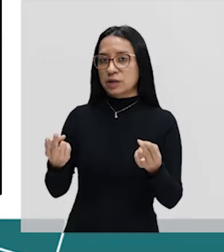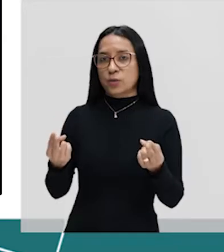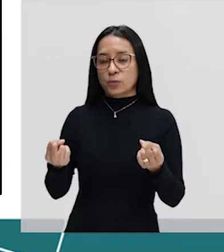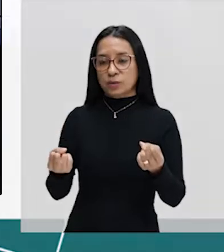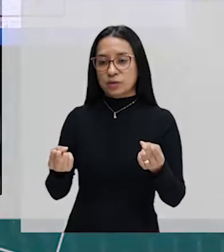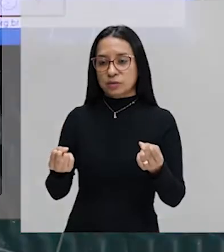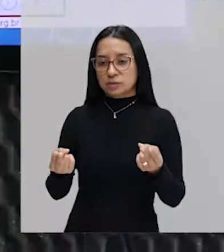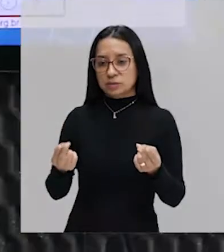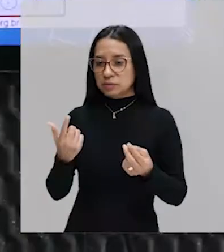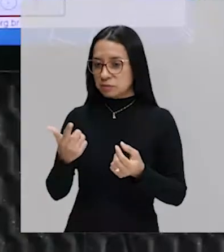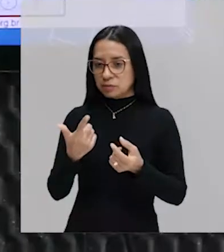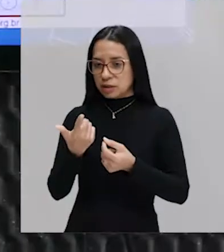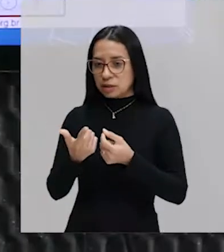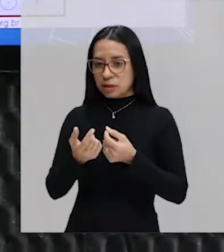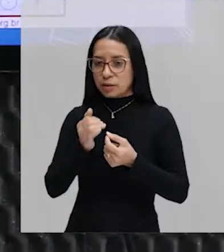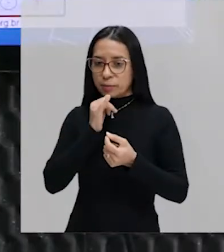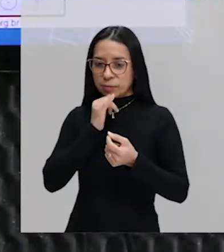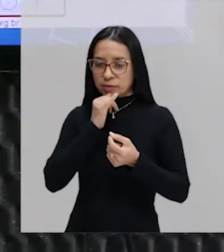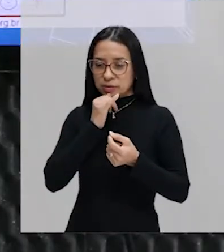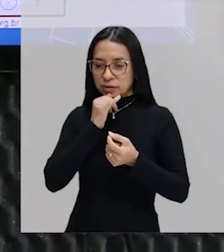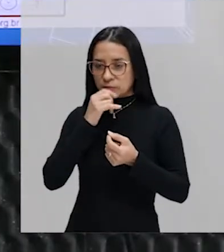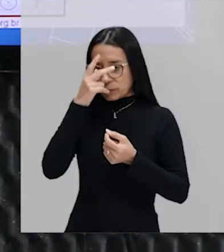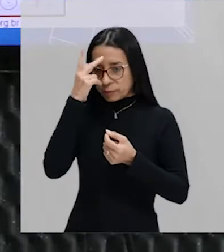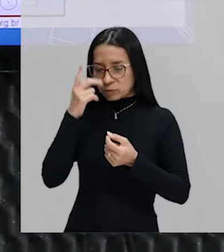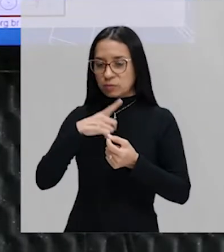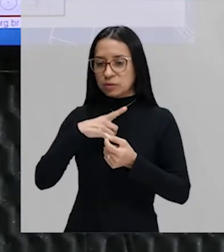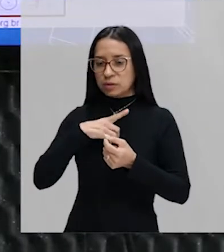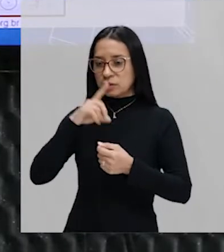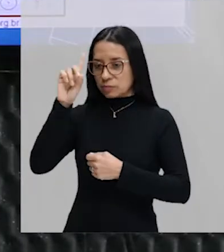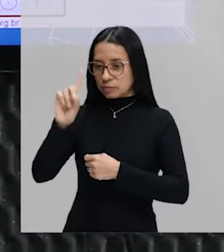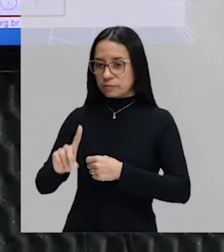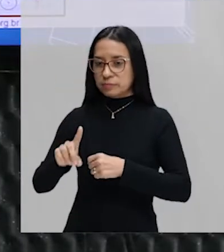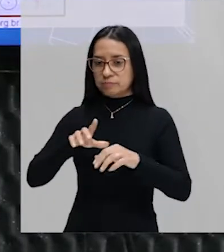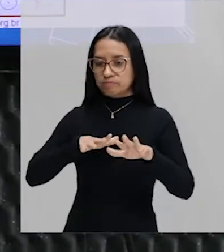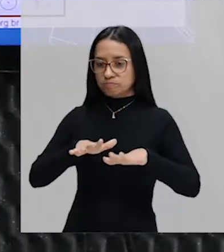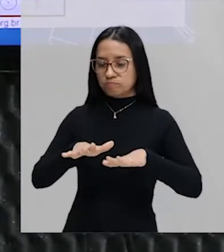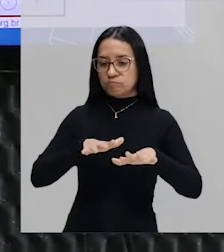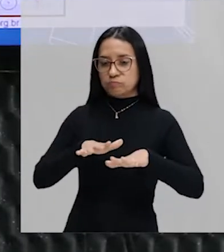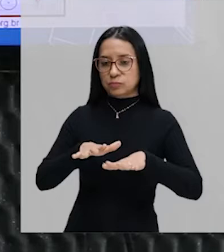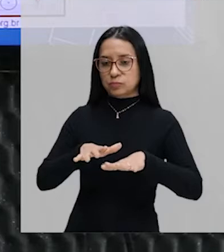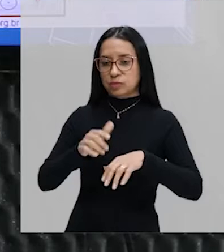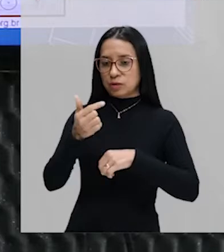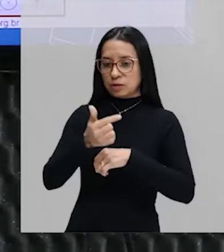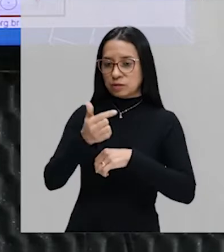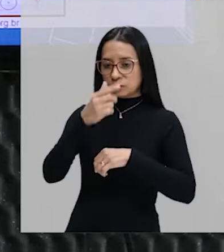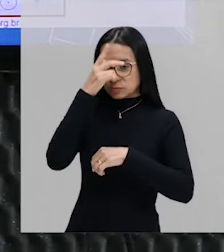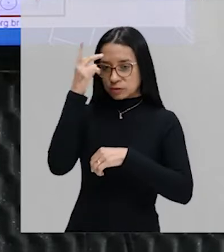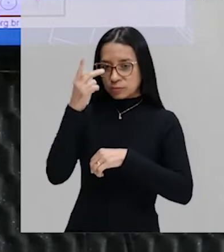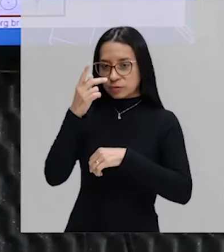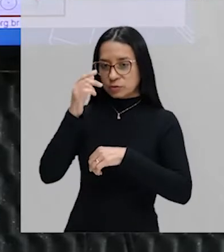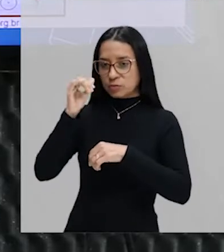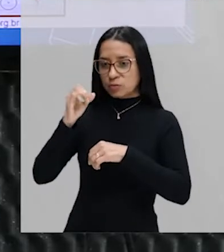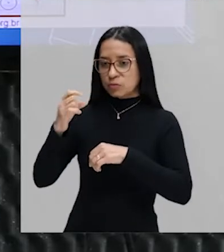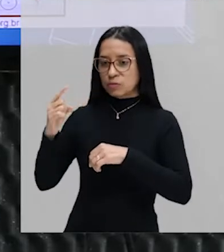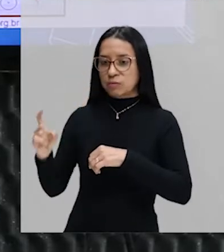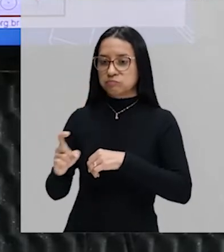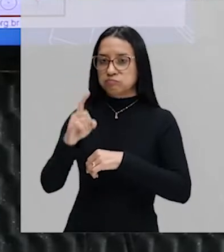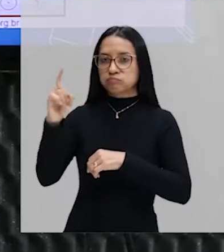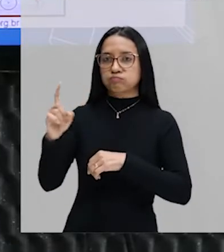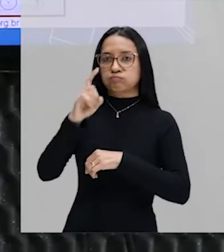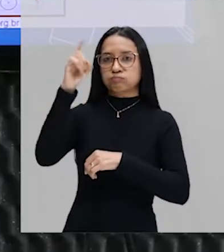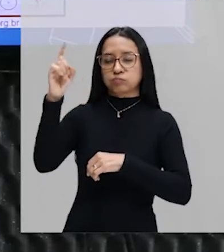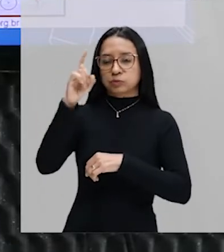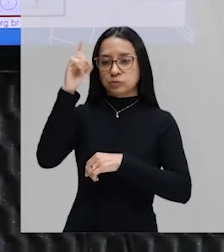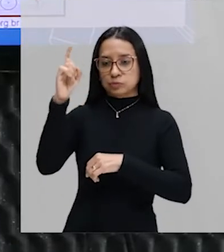em consideração, por exemplo, uma pessoa que tem uma deficiência locomotora. O segundo indivíduo aqui é um indivíduo de uma alta